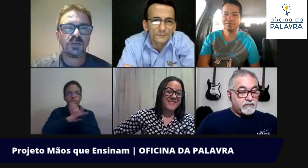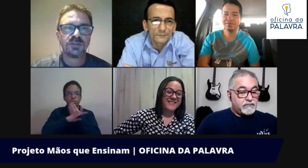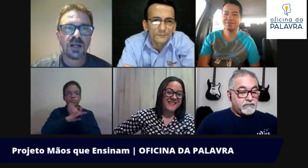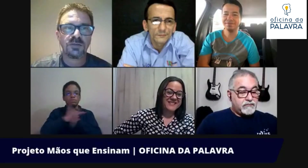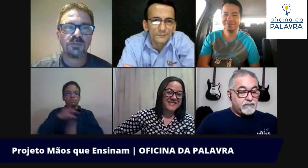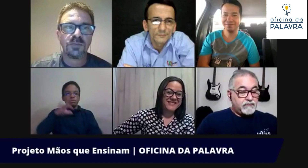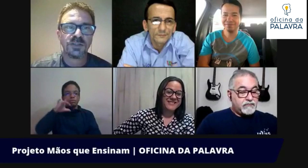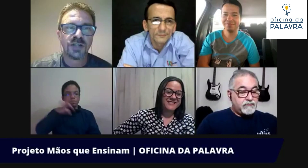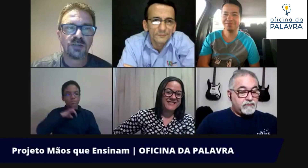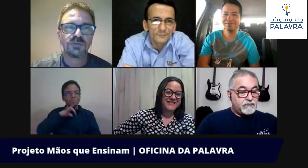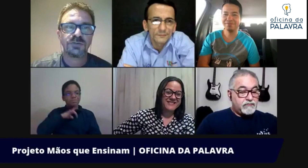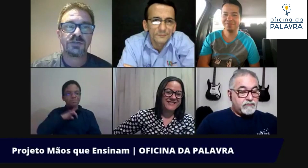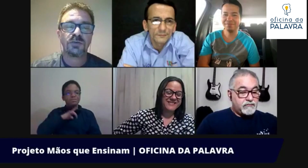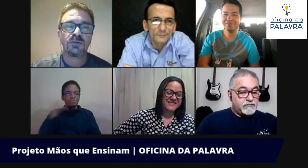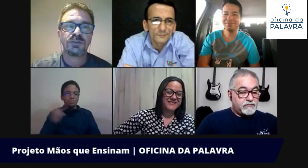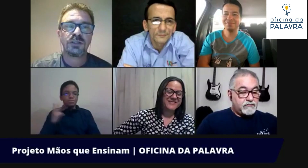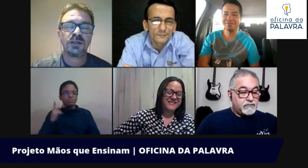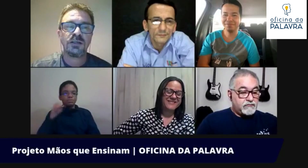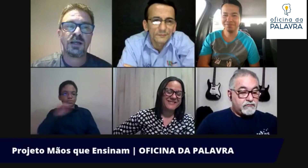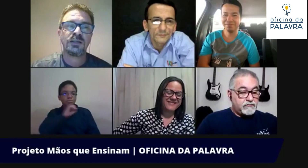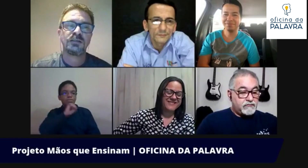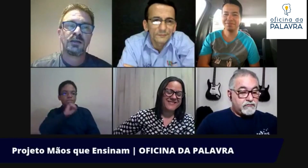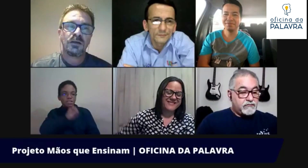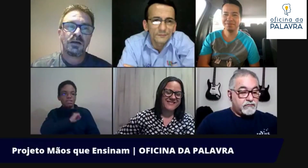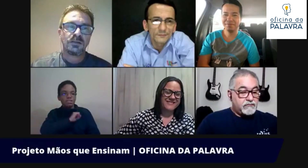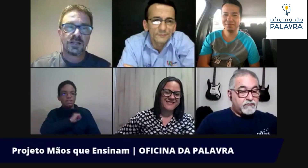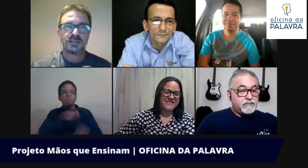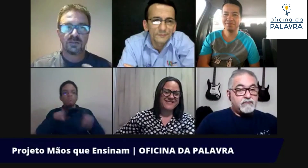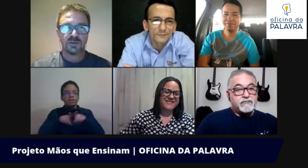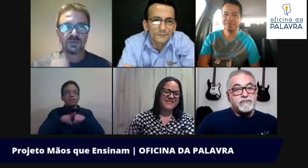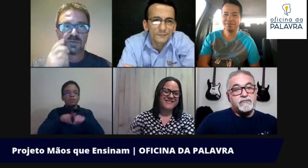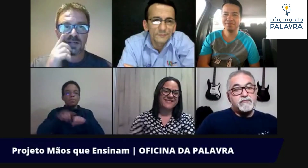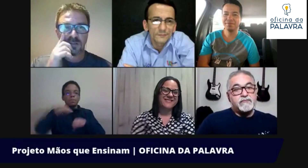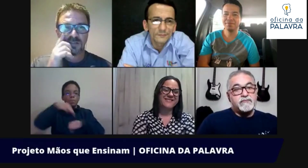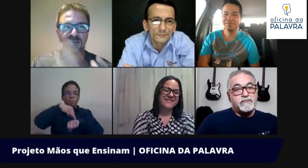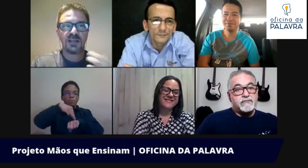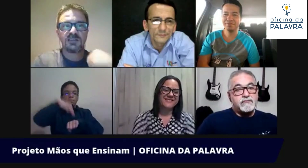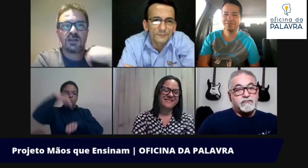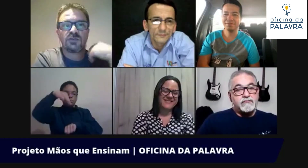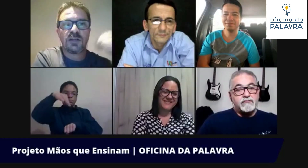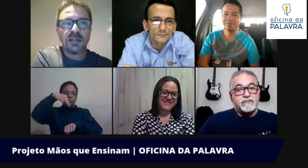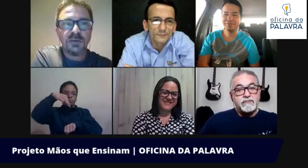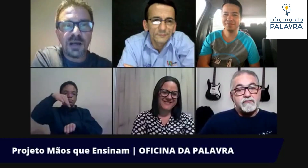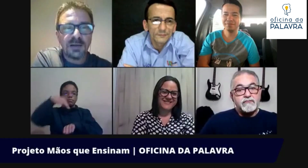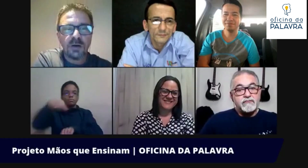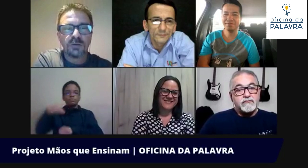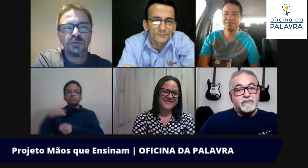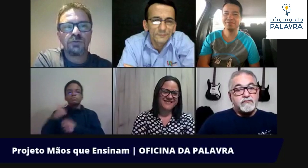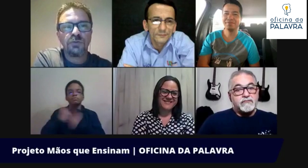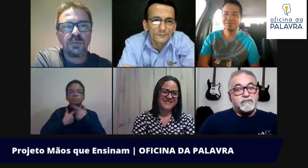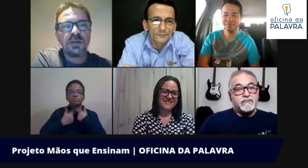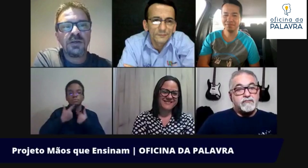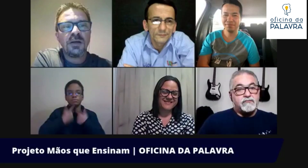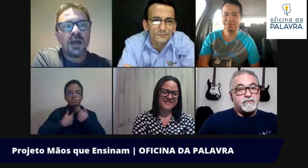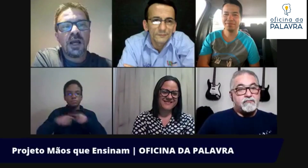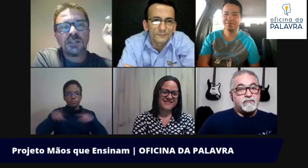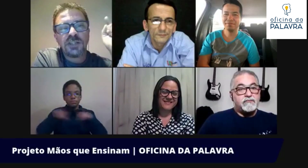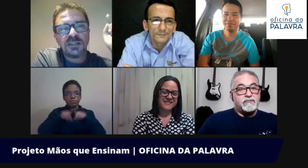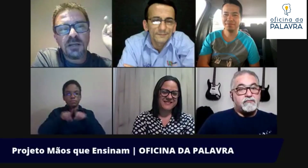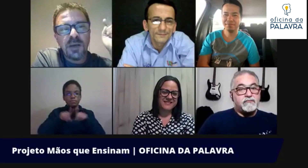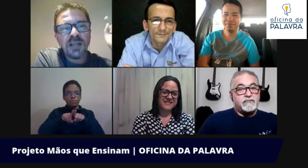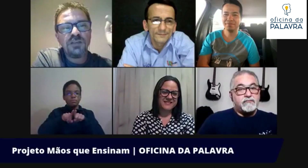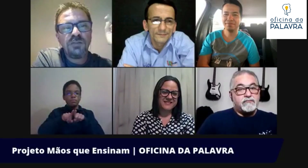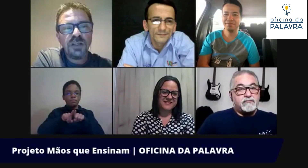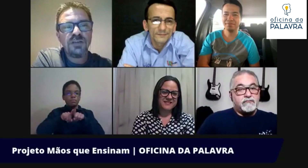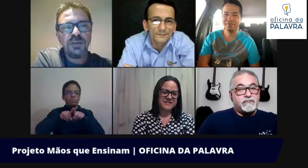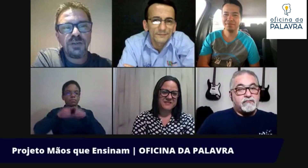Fizemos mestrado juntos em teologia, e aí nasceu no nosso coração esse desejo. Lá no canal do YouTube, a gente